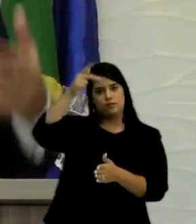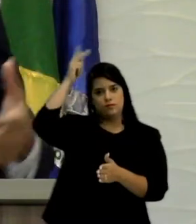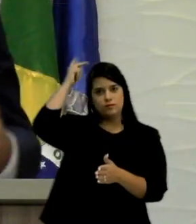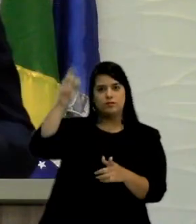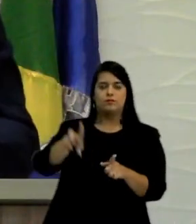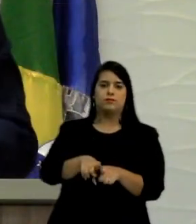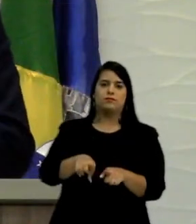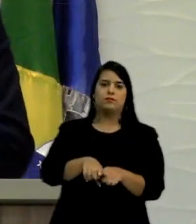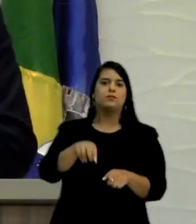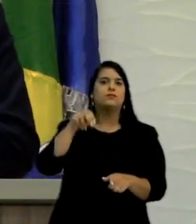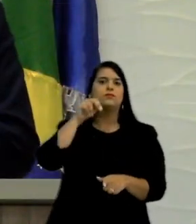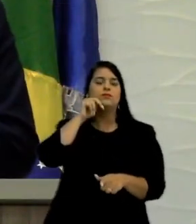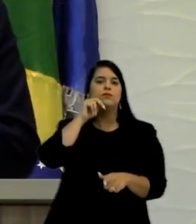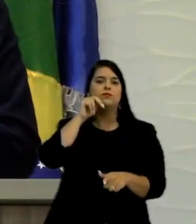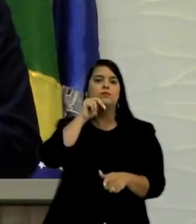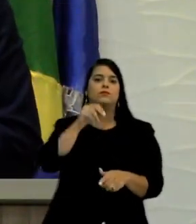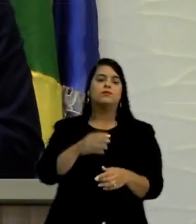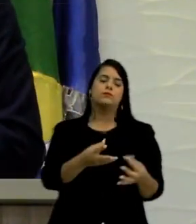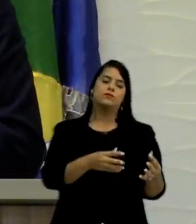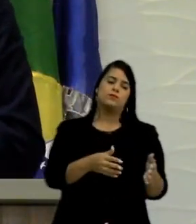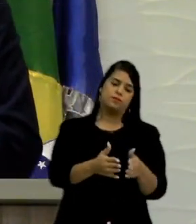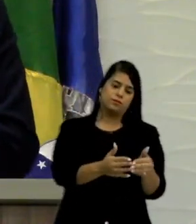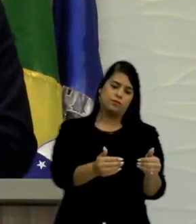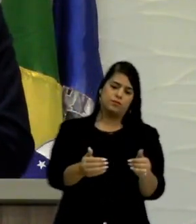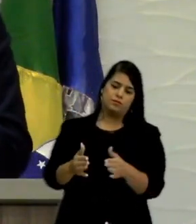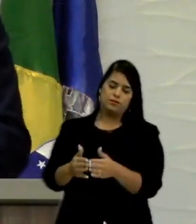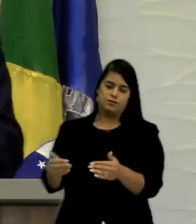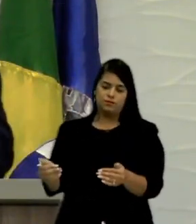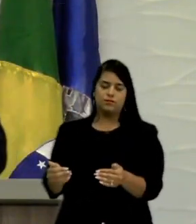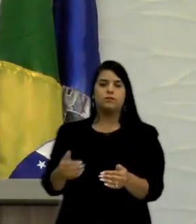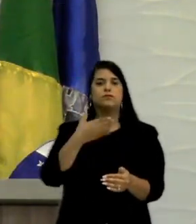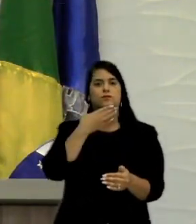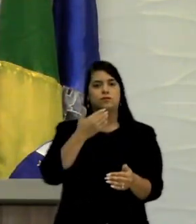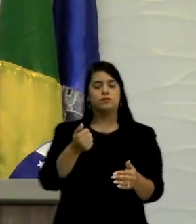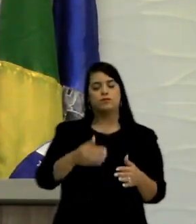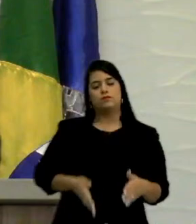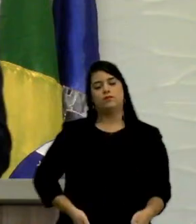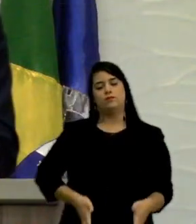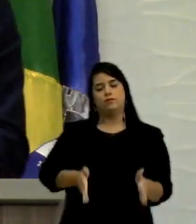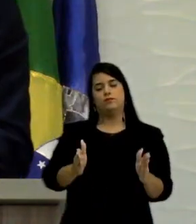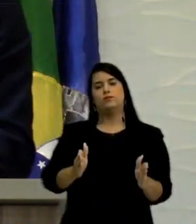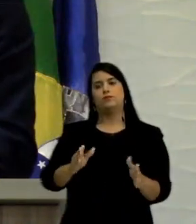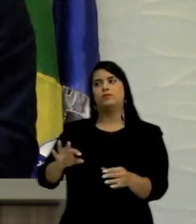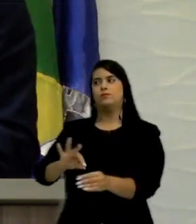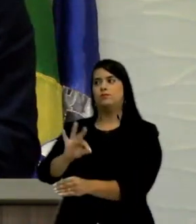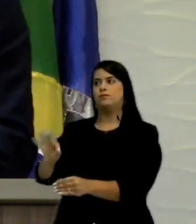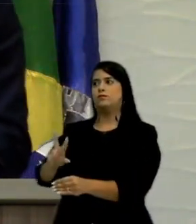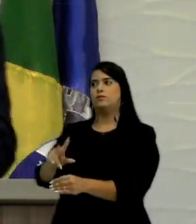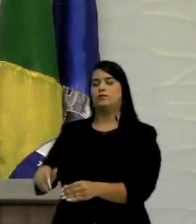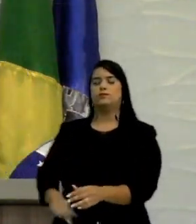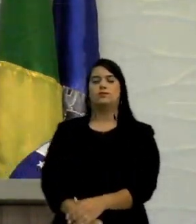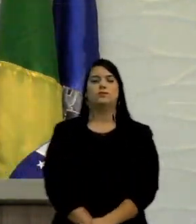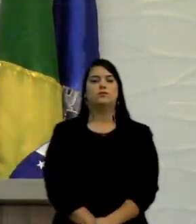tem colocado aqui também esses pedidos a respeito da melhoria da estrada que liga a Vila do Espírito Santo.